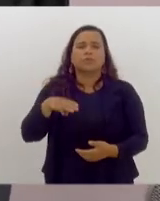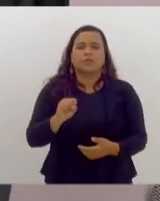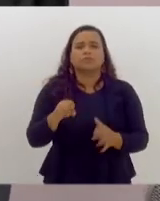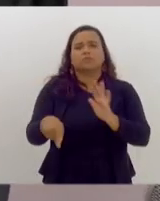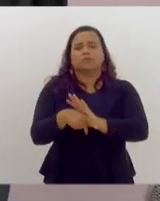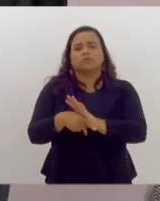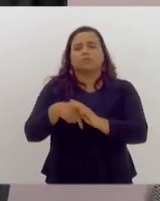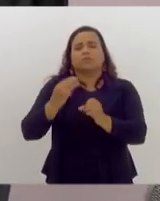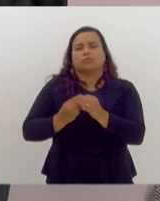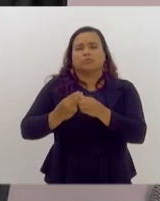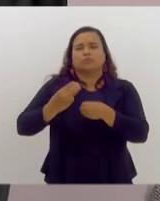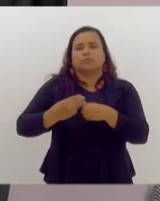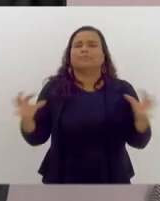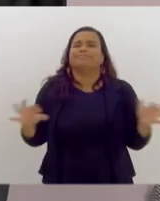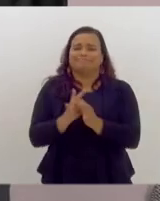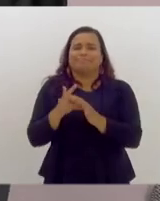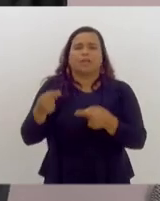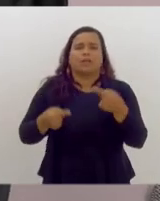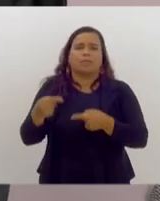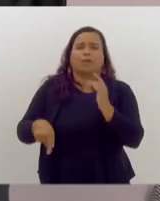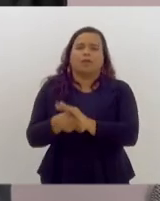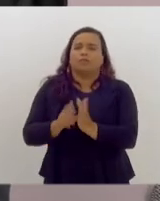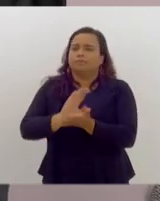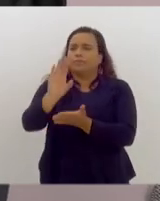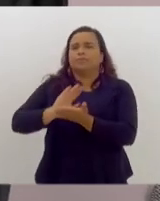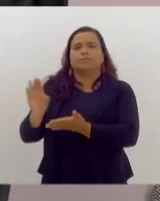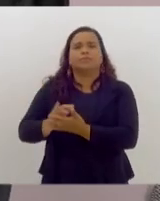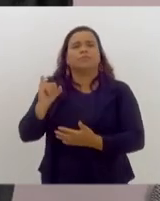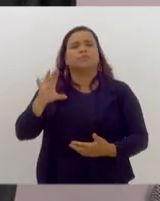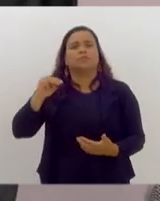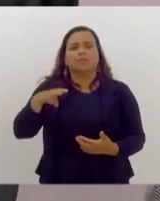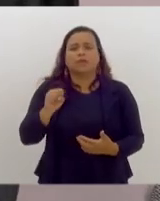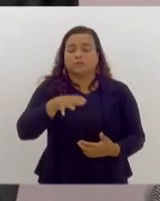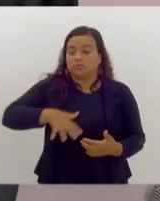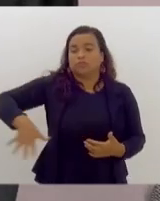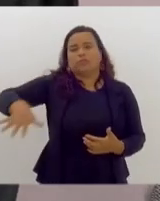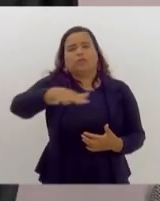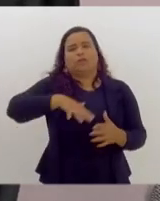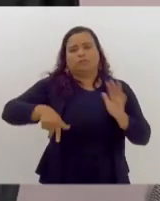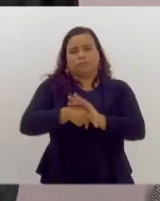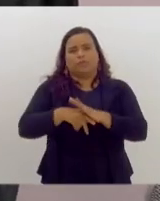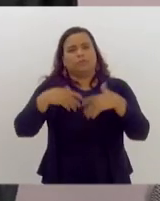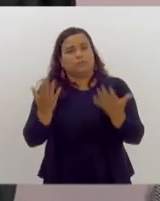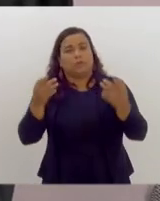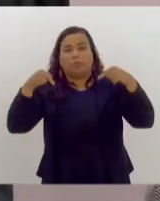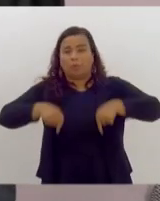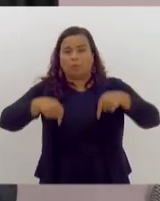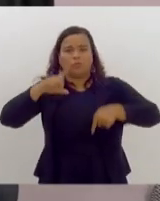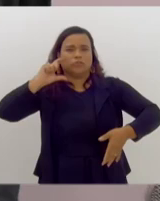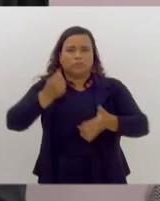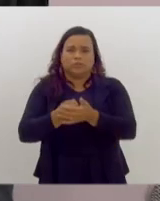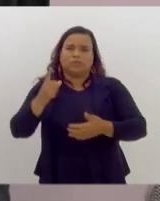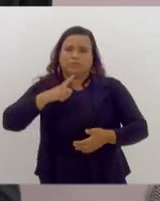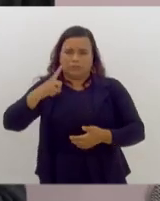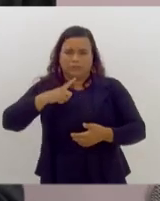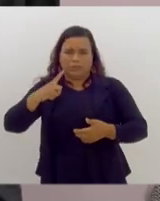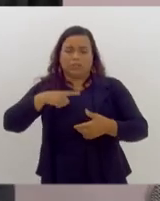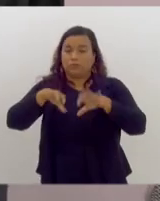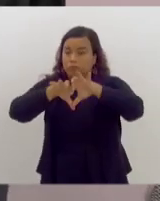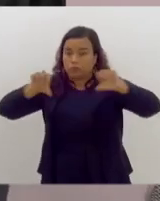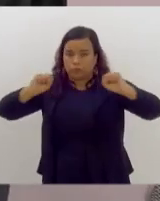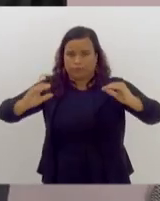está vinculada a esse debate da repartição do ICMS em geral. Então, hoje tem uma decisão, né, do